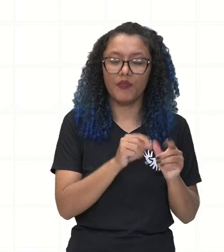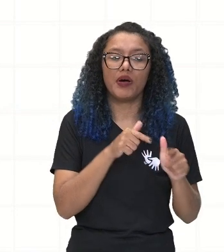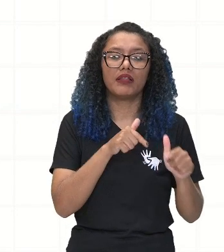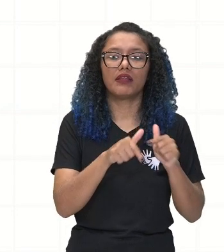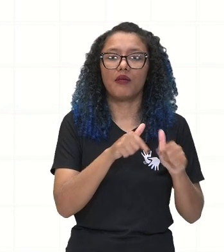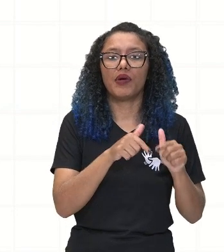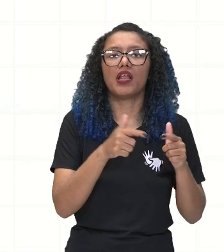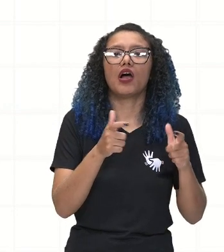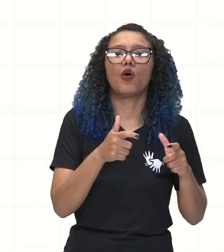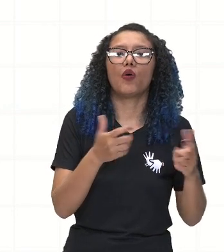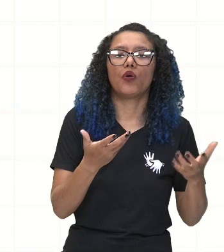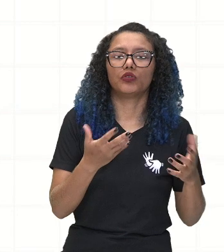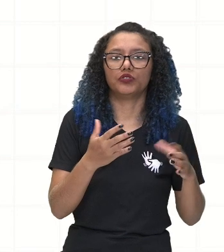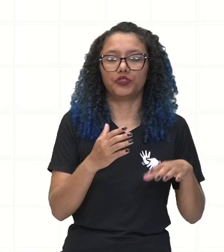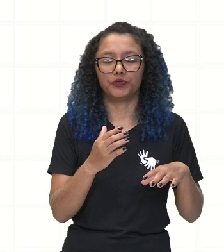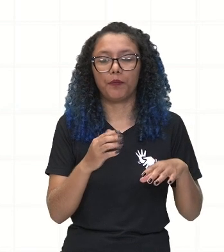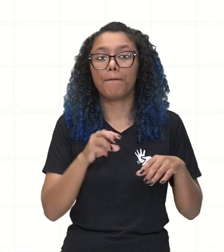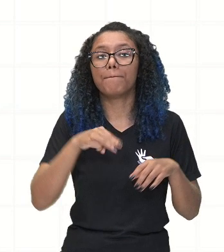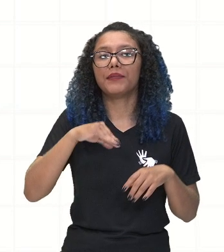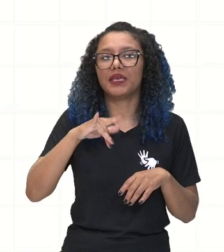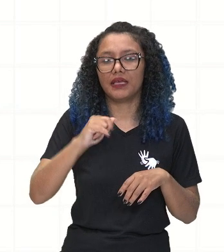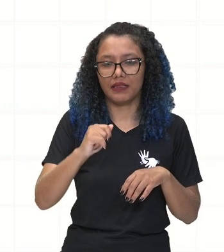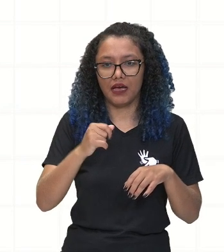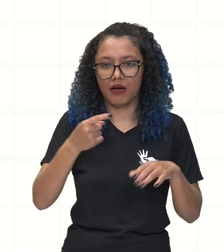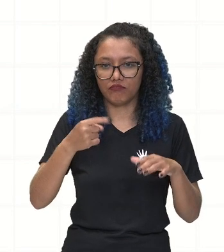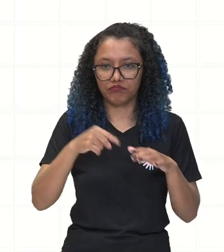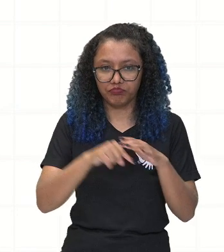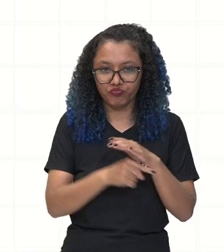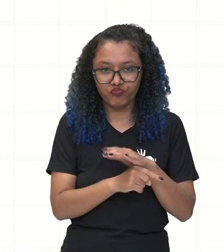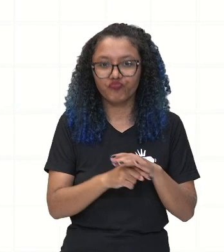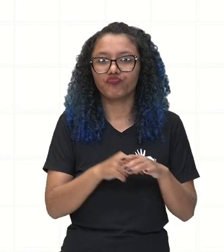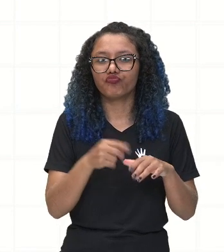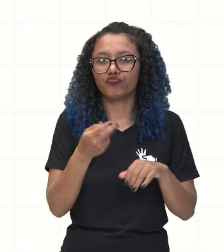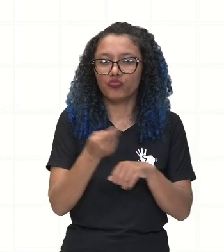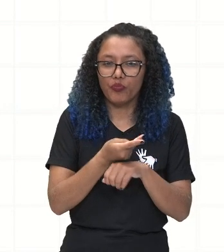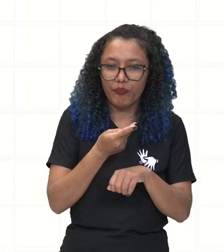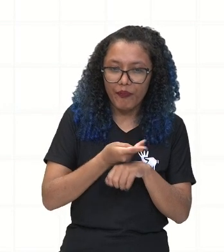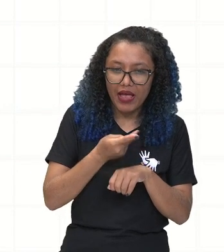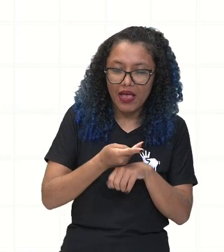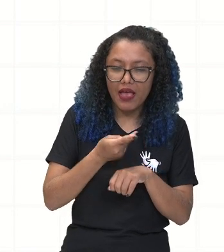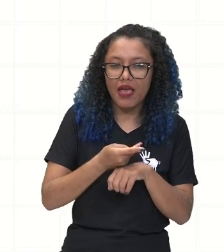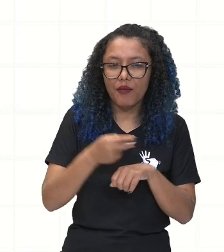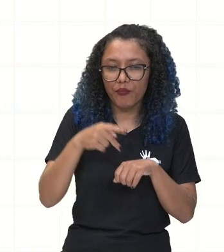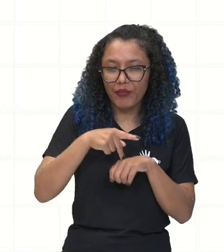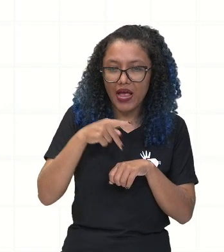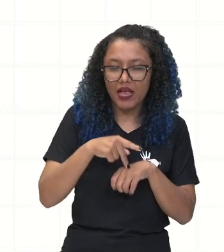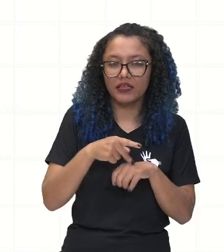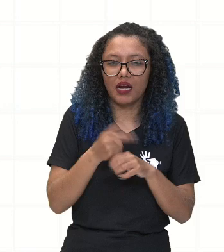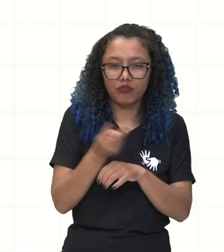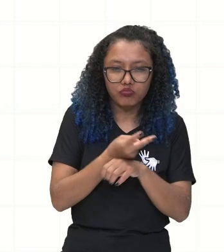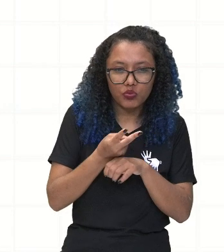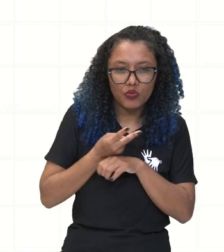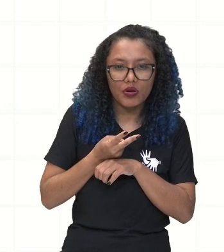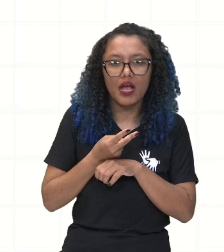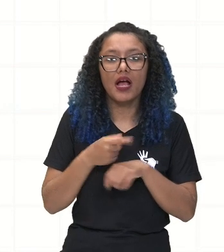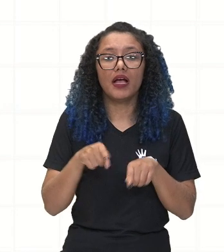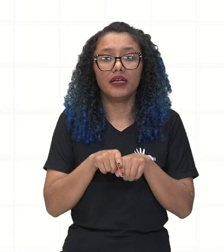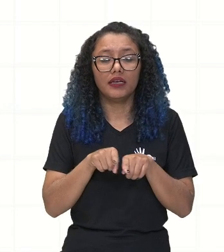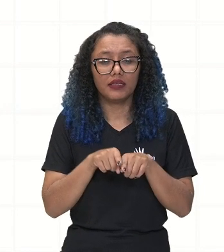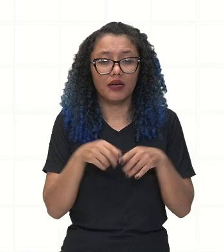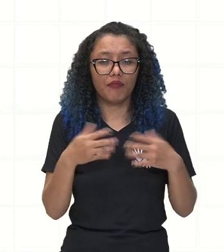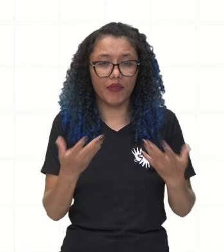se comprometia também com a cristianização, ou seja, com a catequese desses